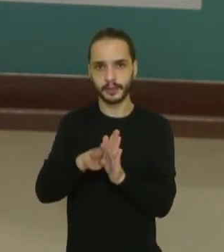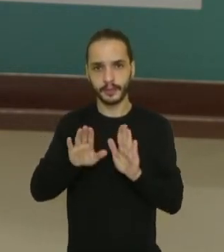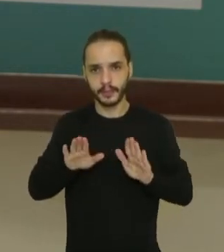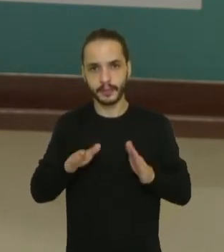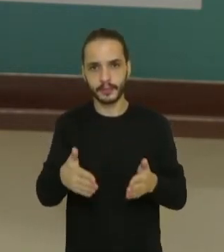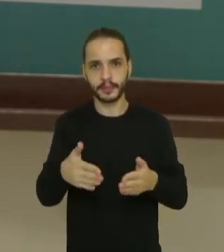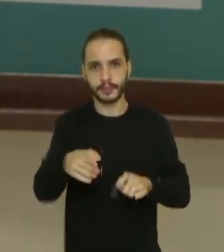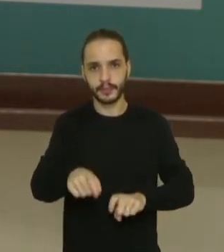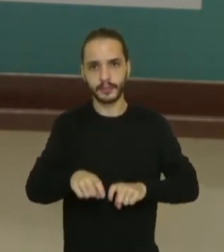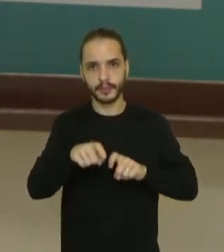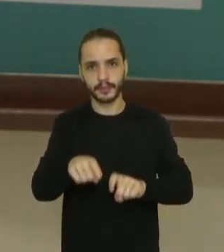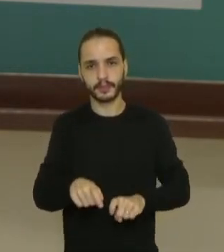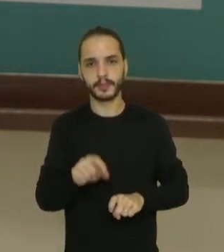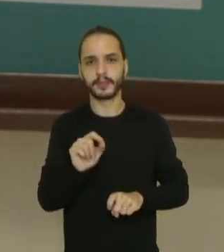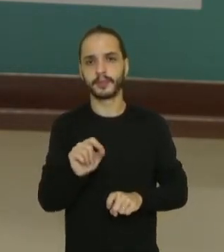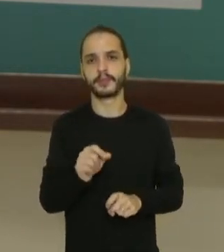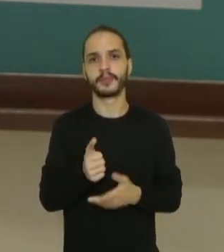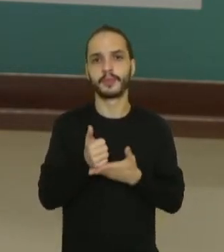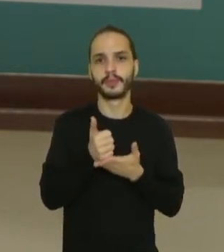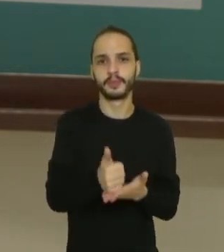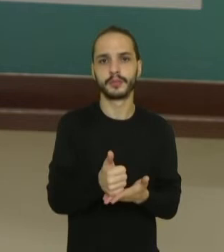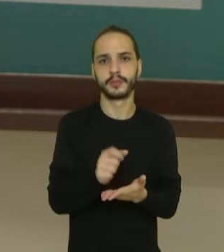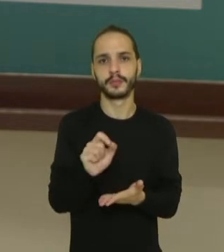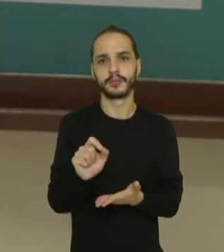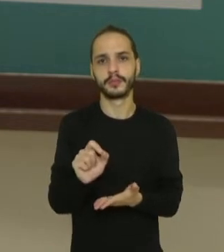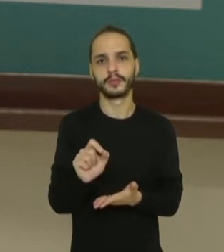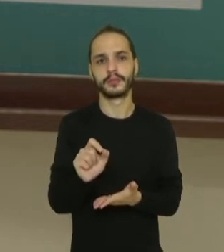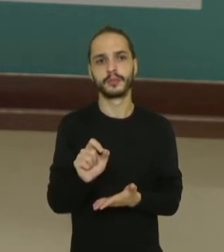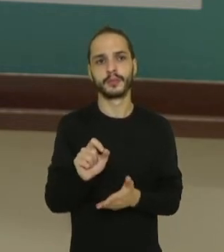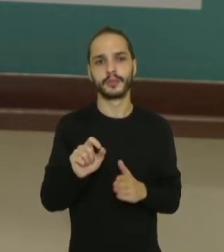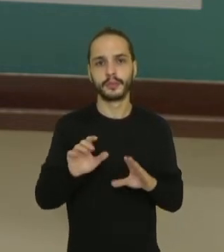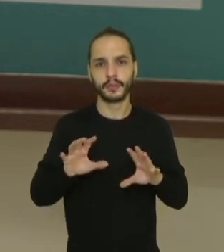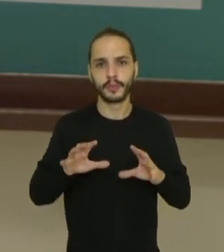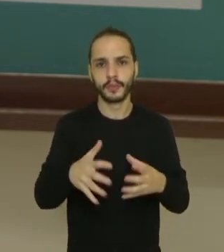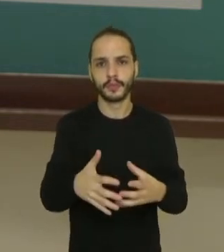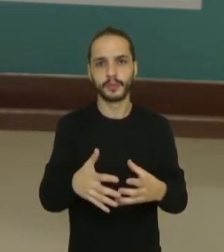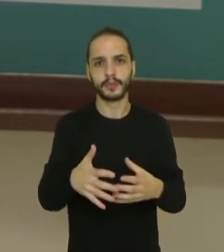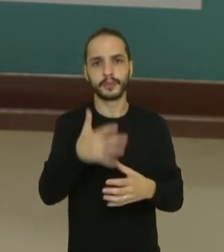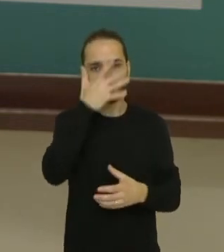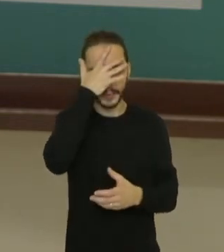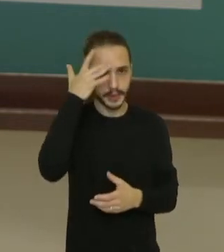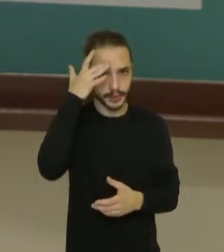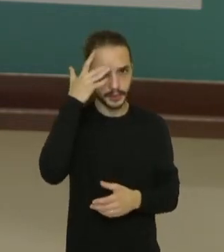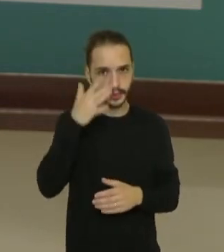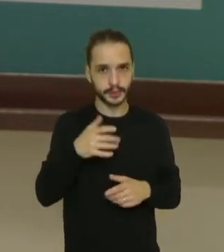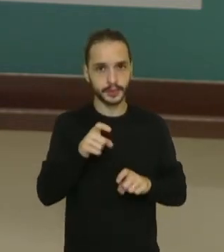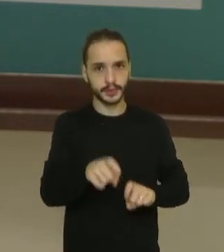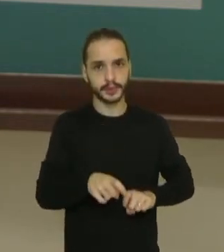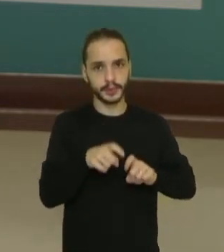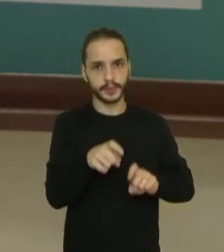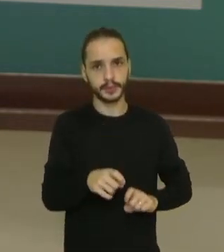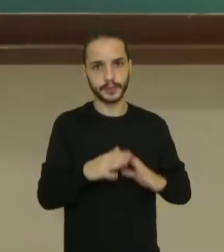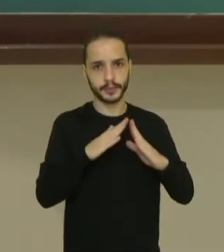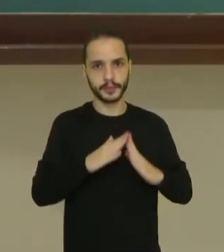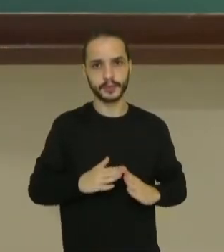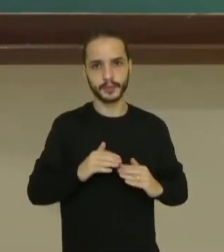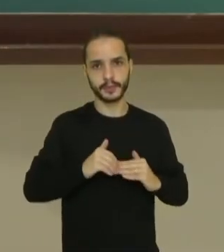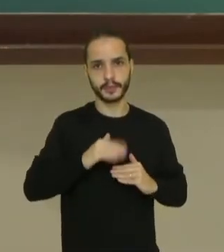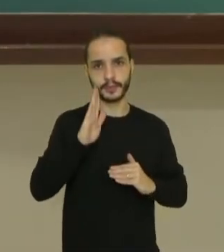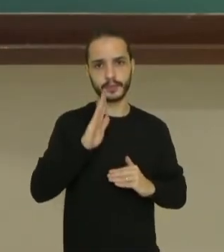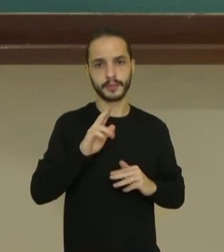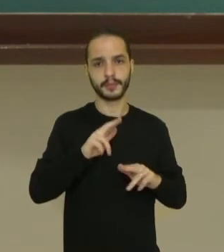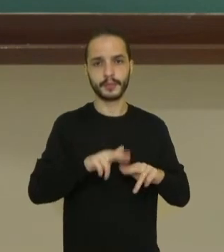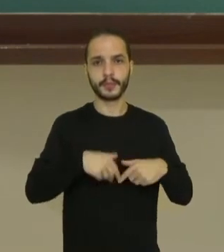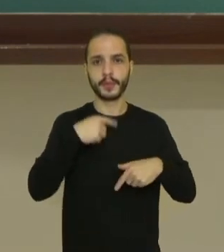o que contribuía então para a concentração de pessoas no campo. Então aí começa a ter esse